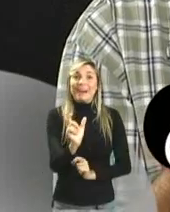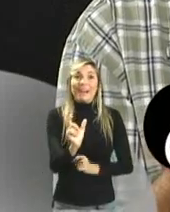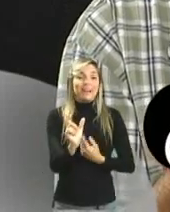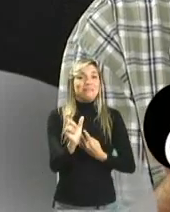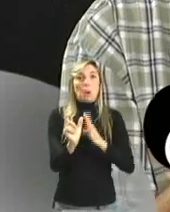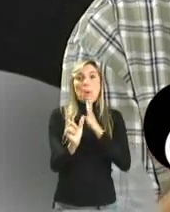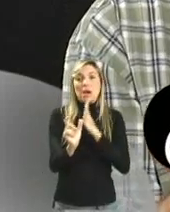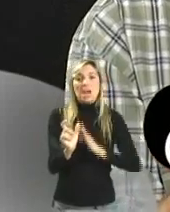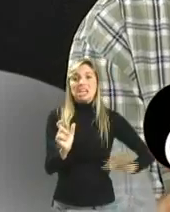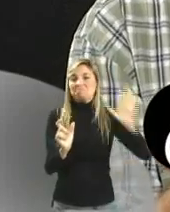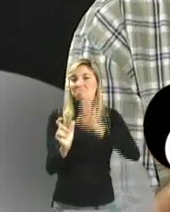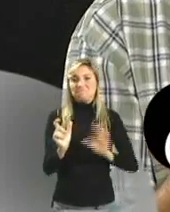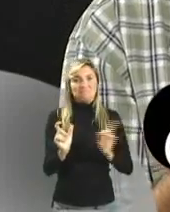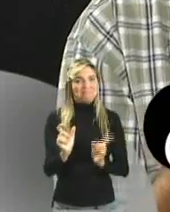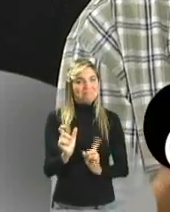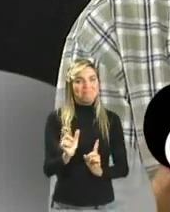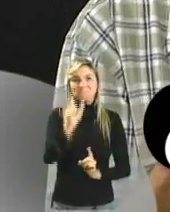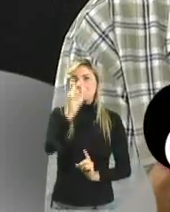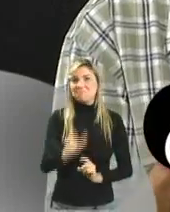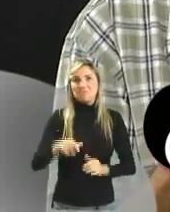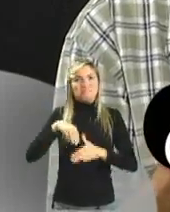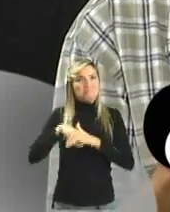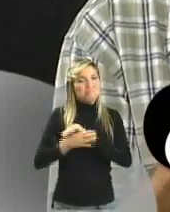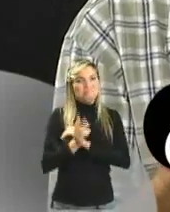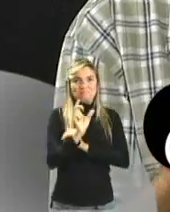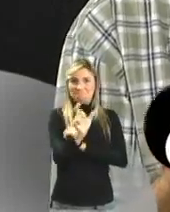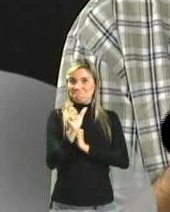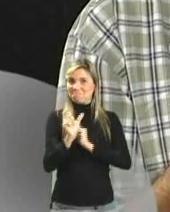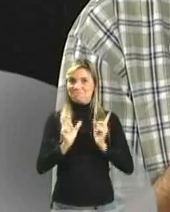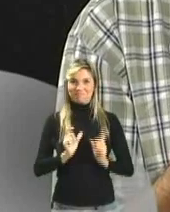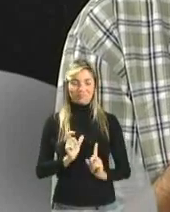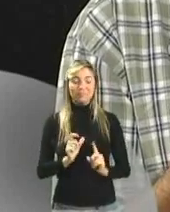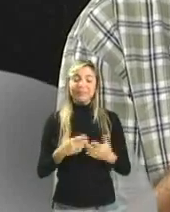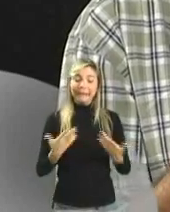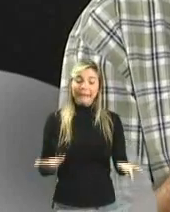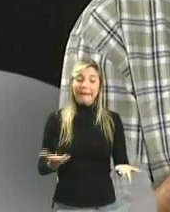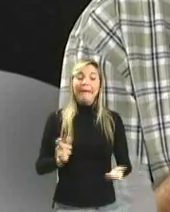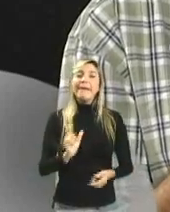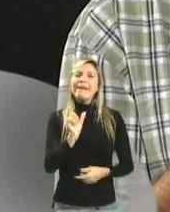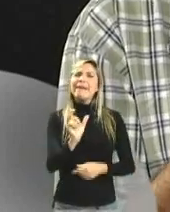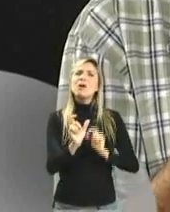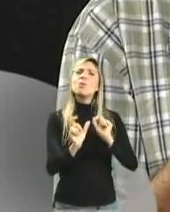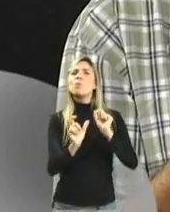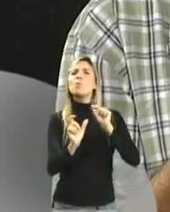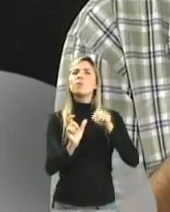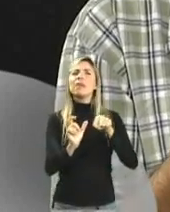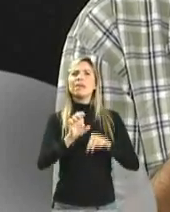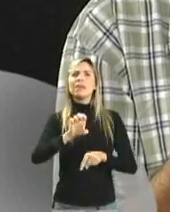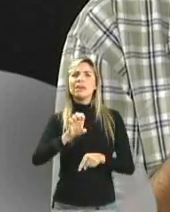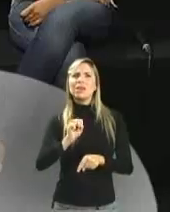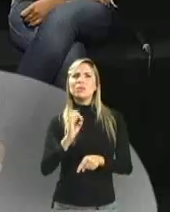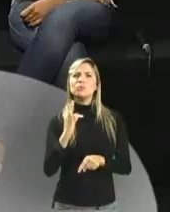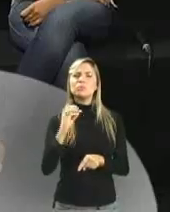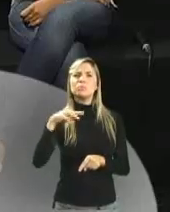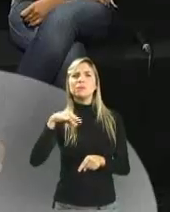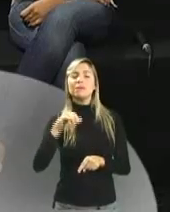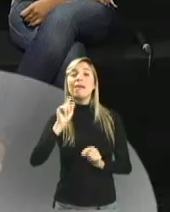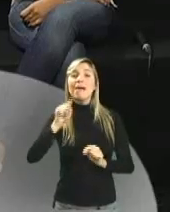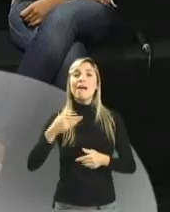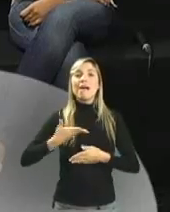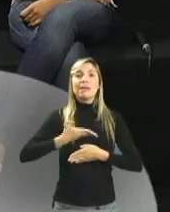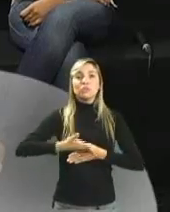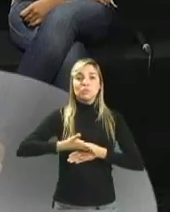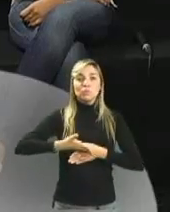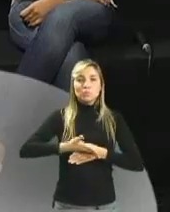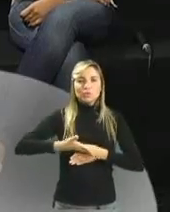realmente não muito comum da vida das pessoas. E ela trata, né, ela vem dizer a respeito de um